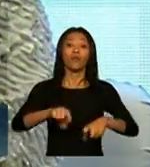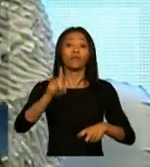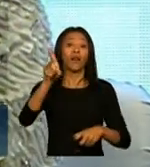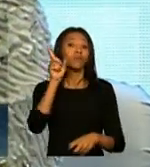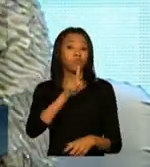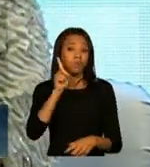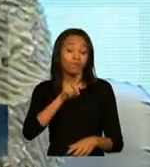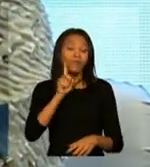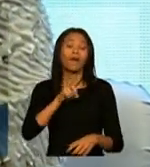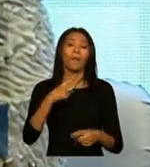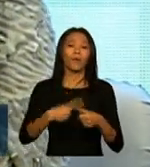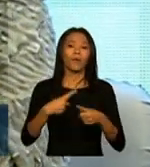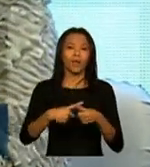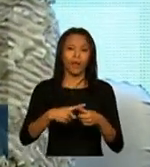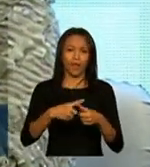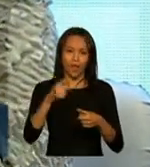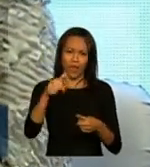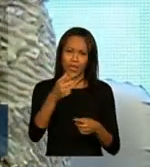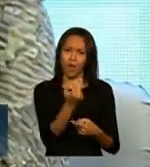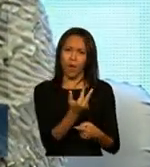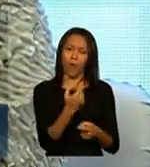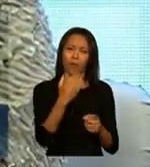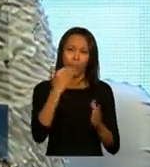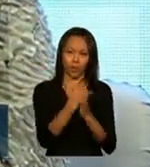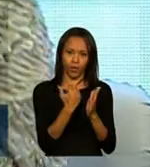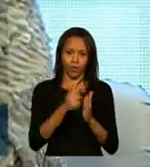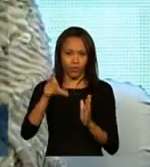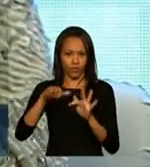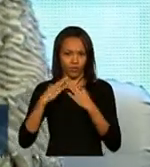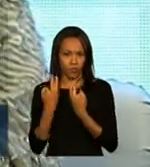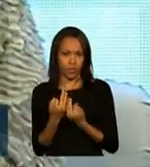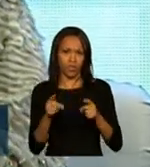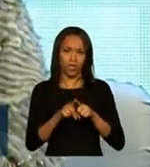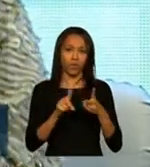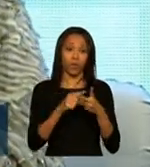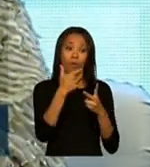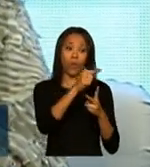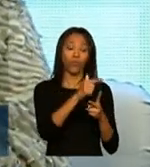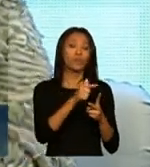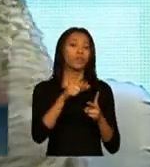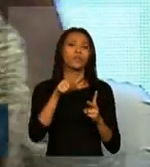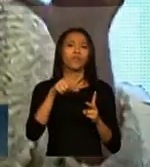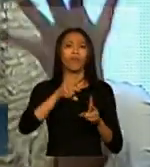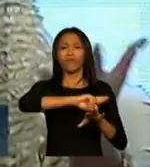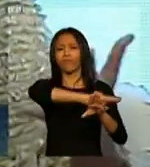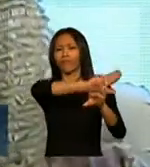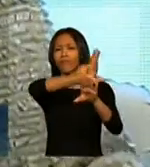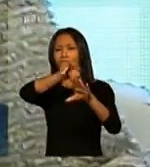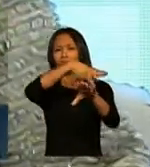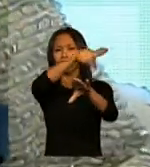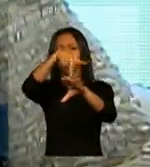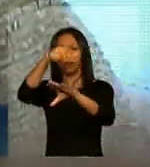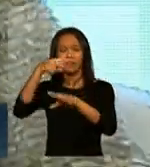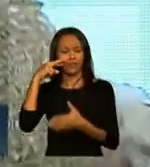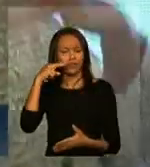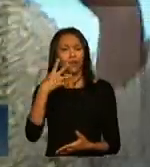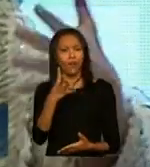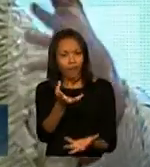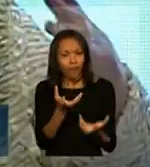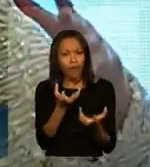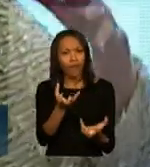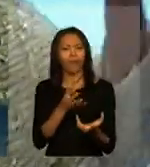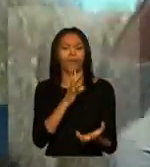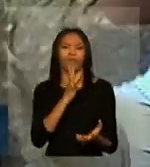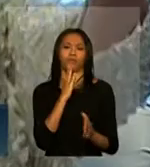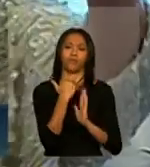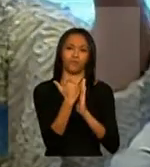o Bolsa Família, assim como o PAA e assim como vários outros dos nossos programas, são inspiração para vários países que também querem, a seu